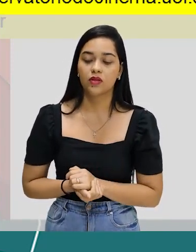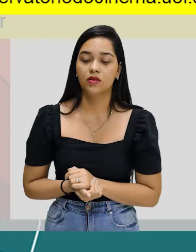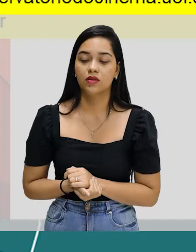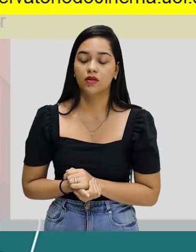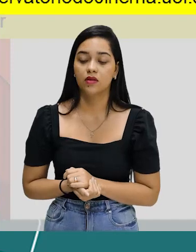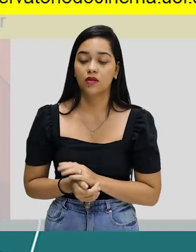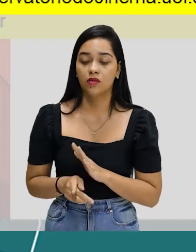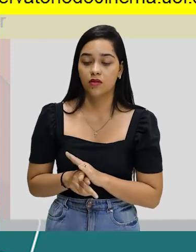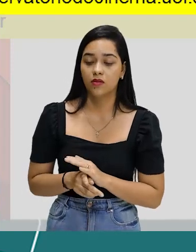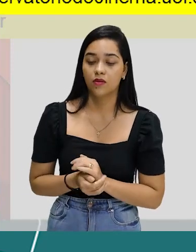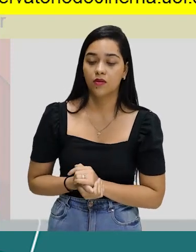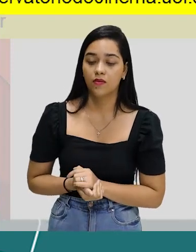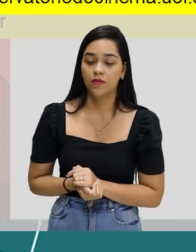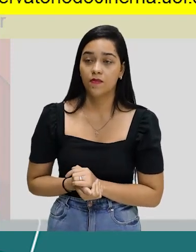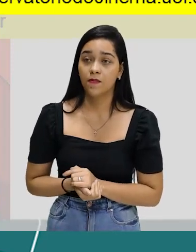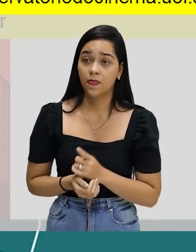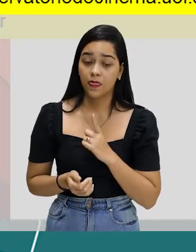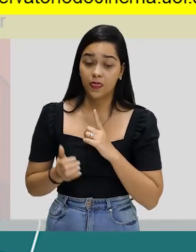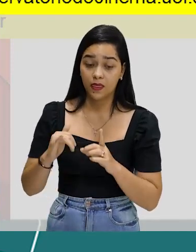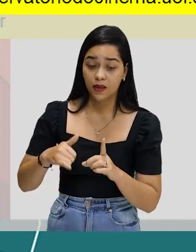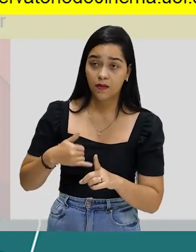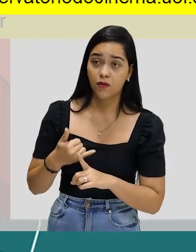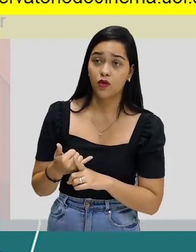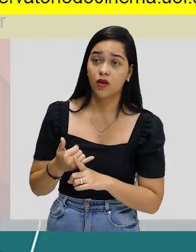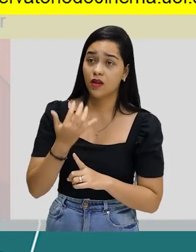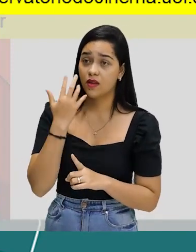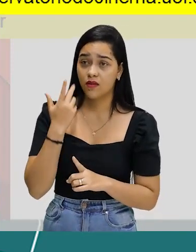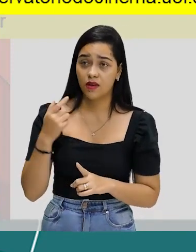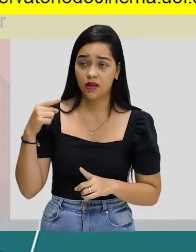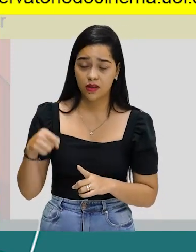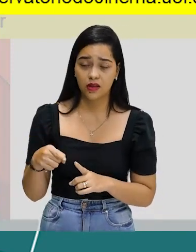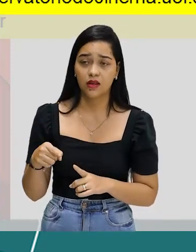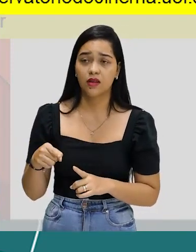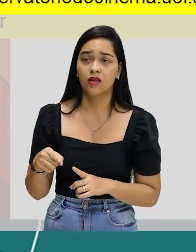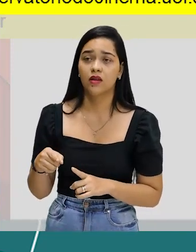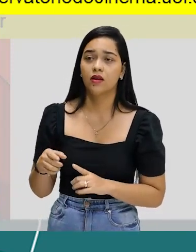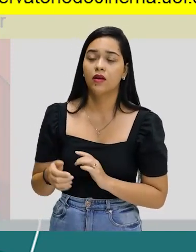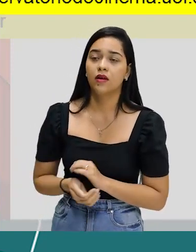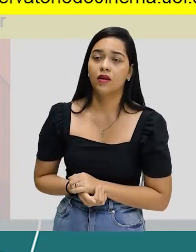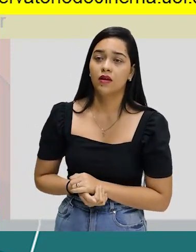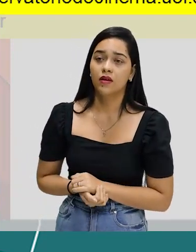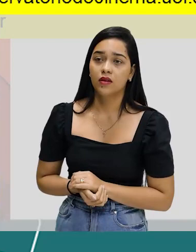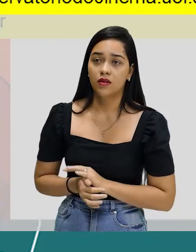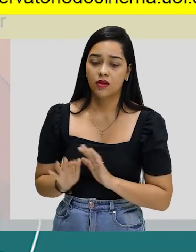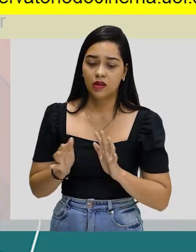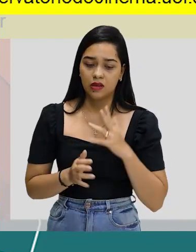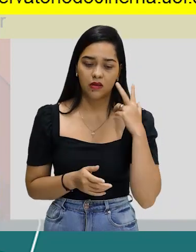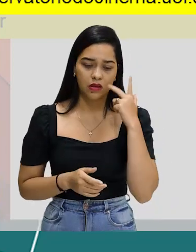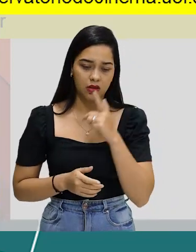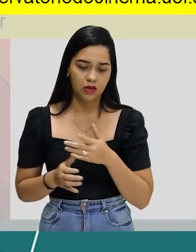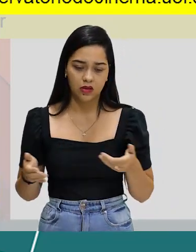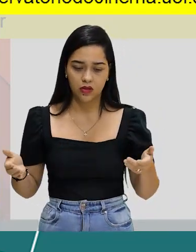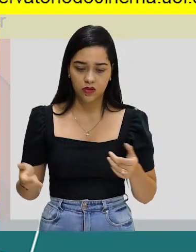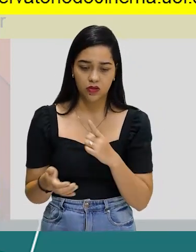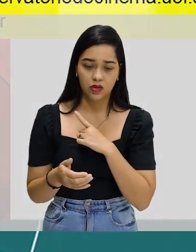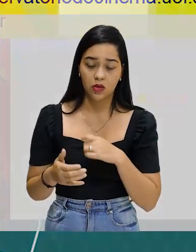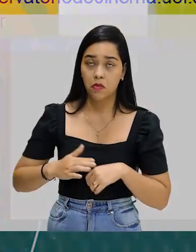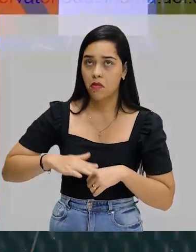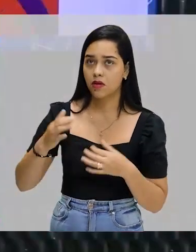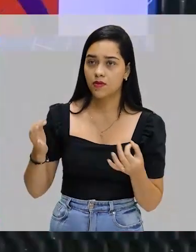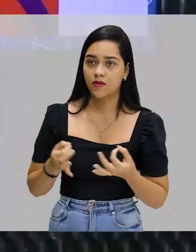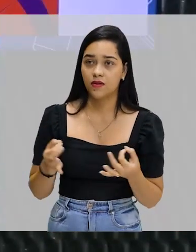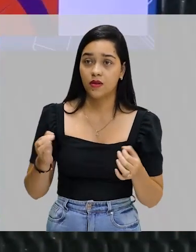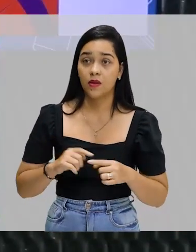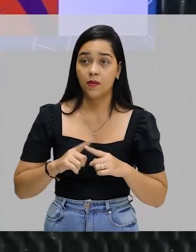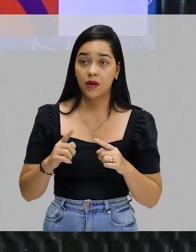é um ator americano, que sofria bullying na infância, até comentei aqui no estúdio, que não era esse padrão de beleza que era considerado mais perfeito.